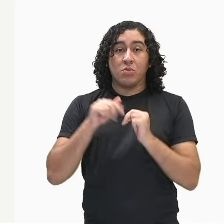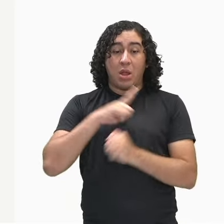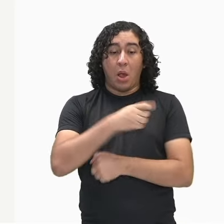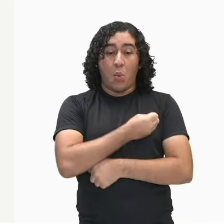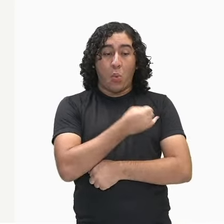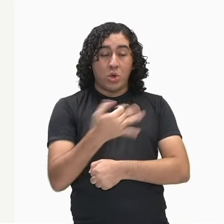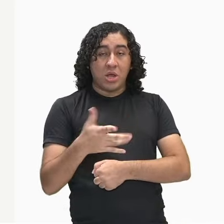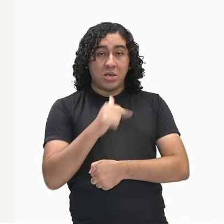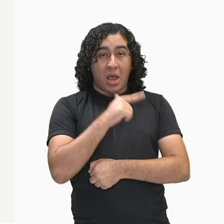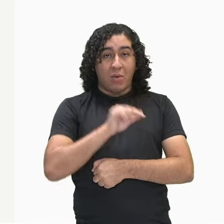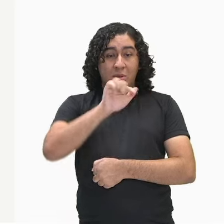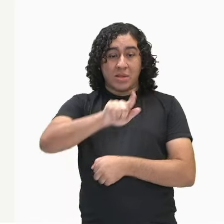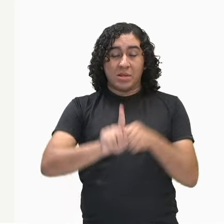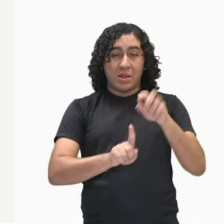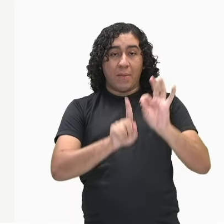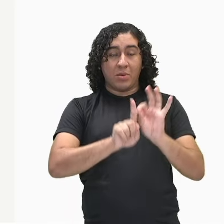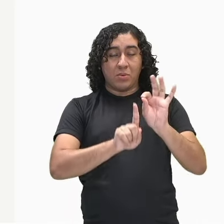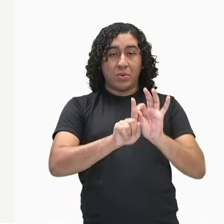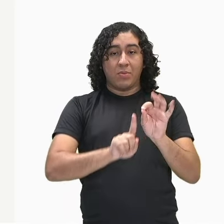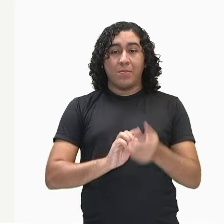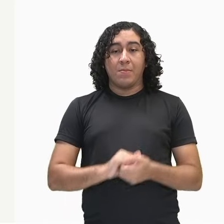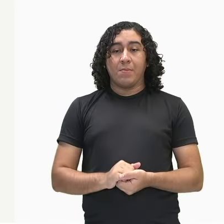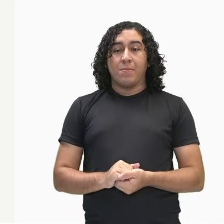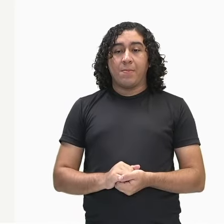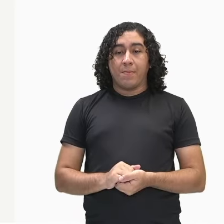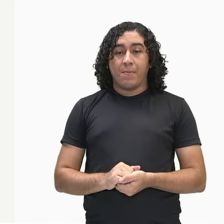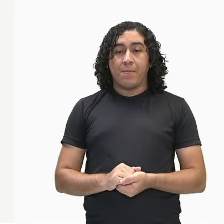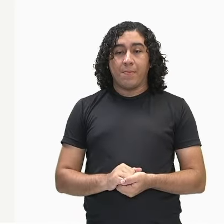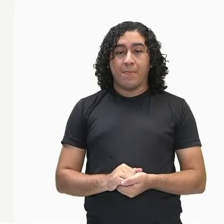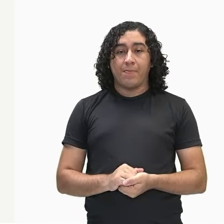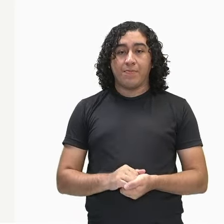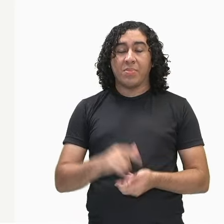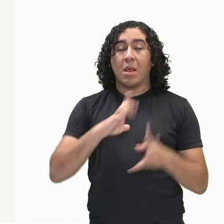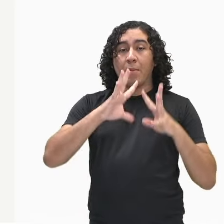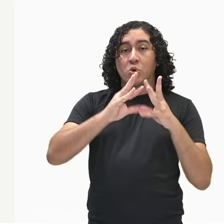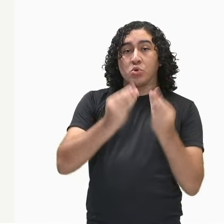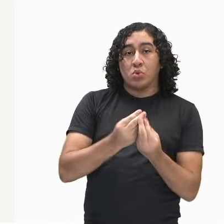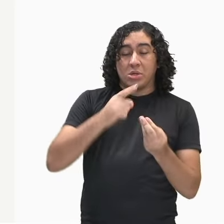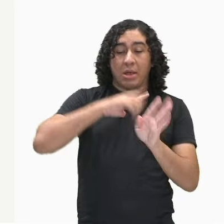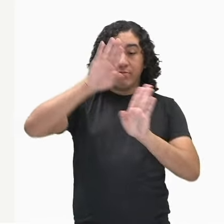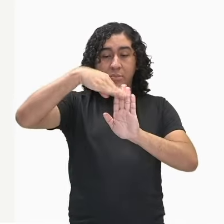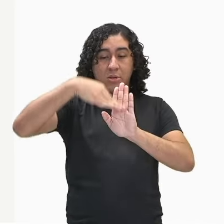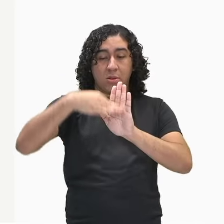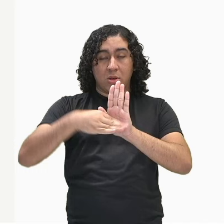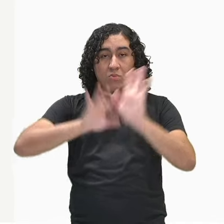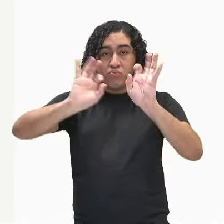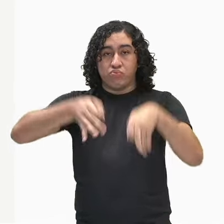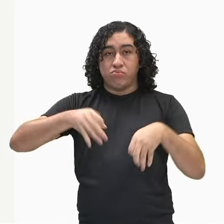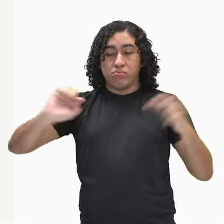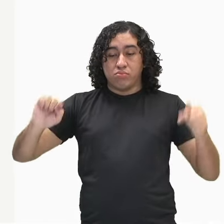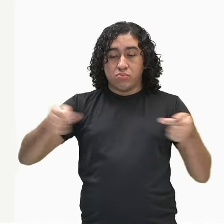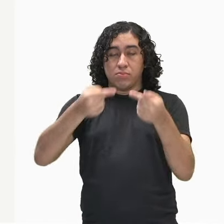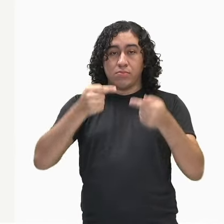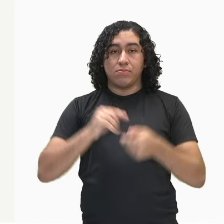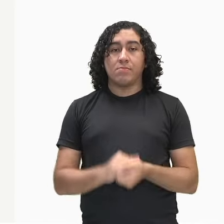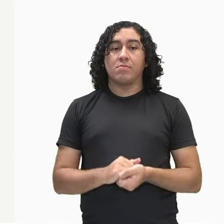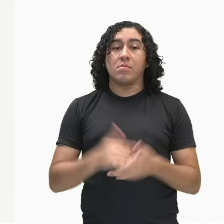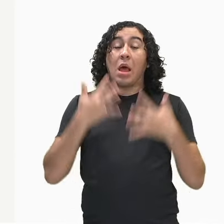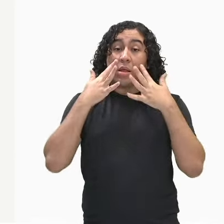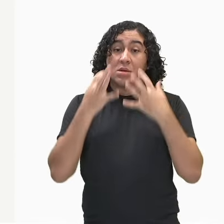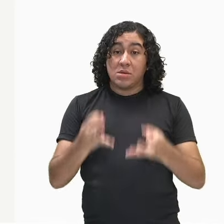água a essa temperatura. Então nós temos a solução saturada classificada dessa forma. Então note que aqui